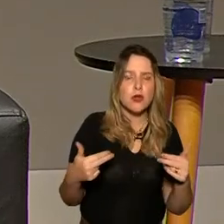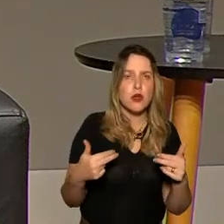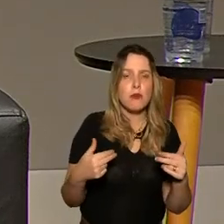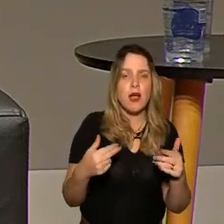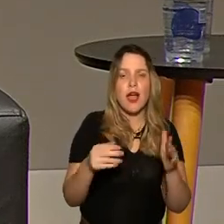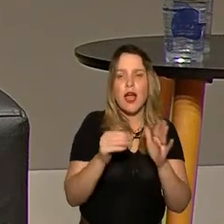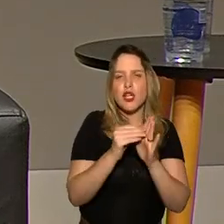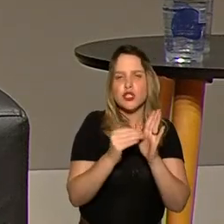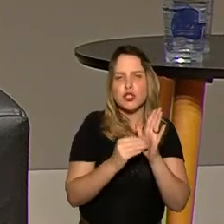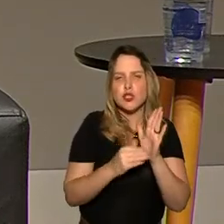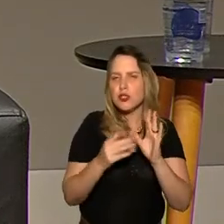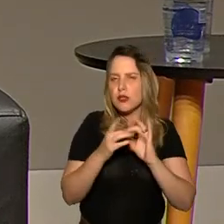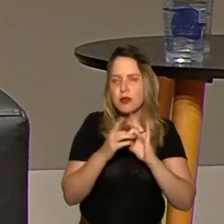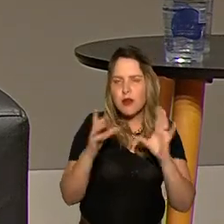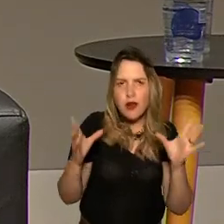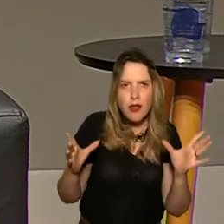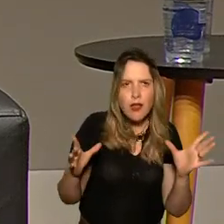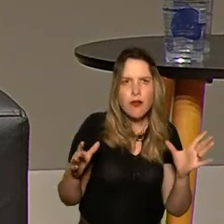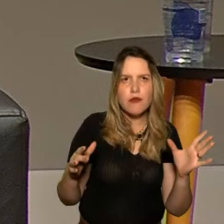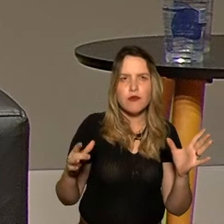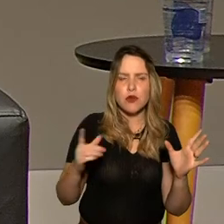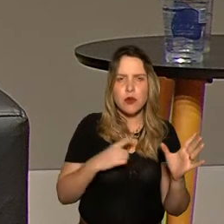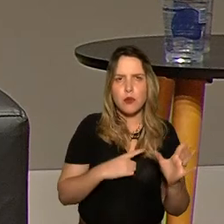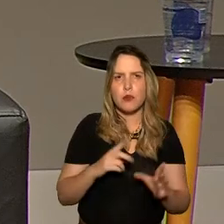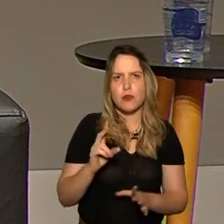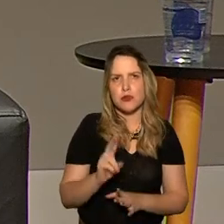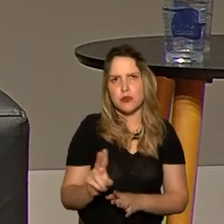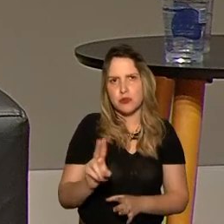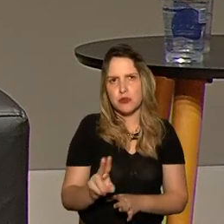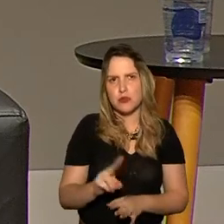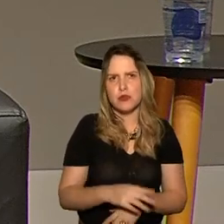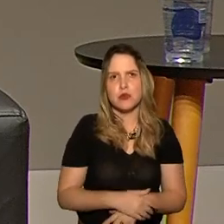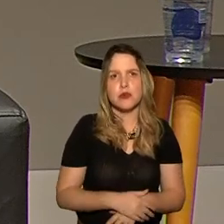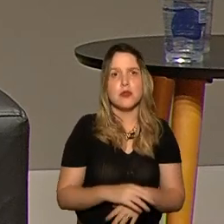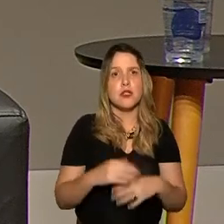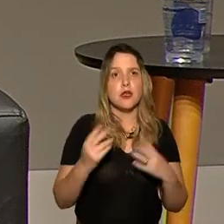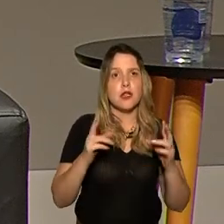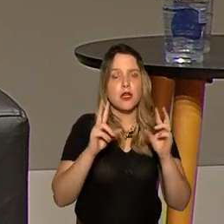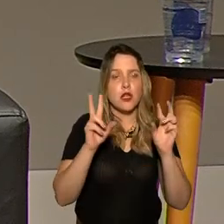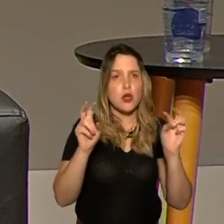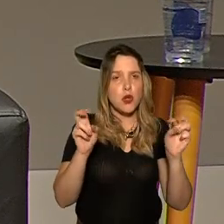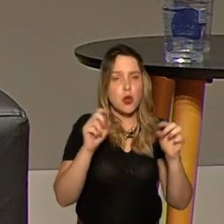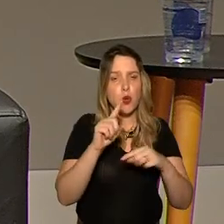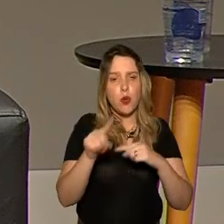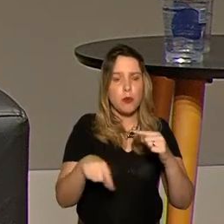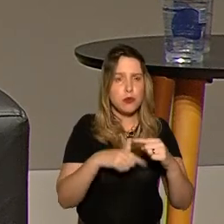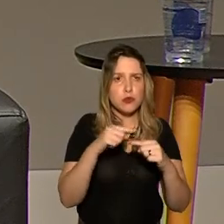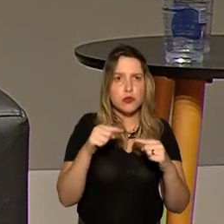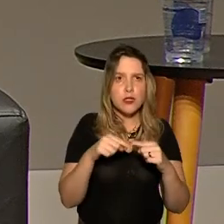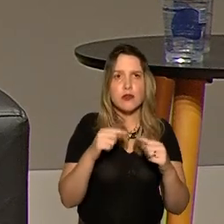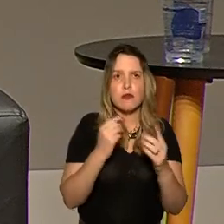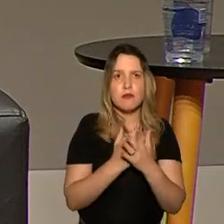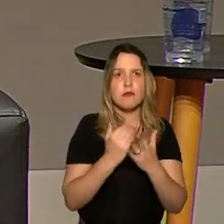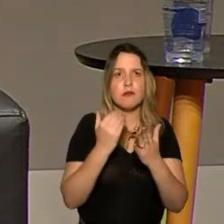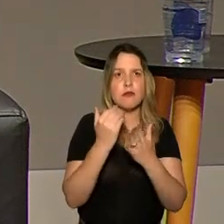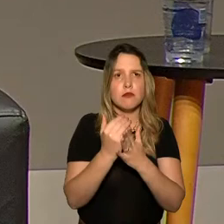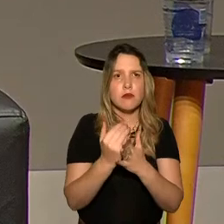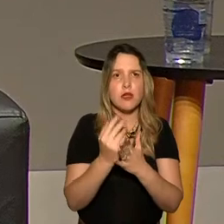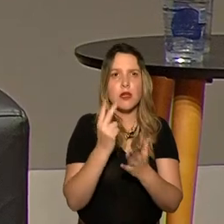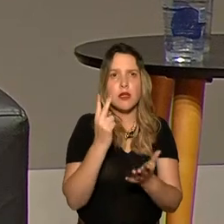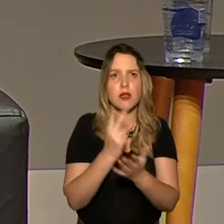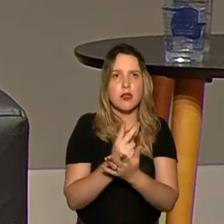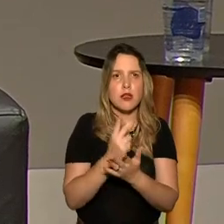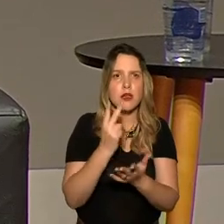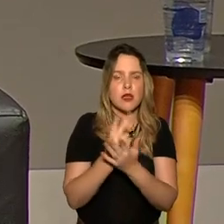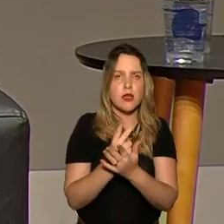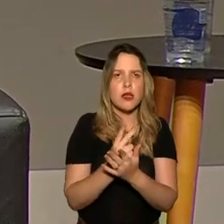prévia que possa ser constituído junto com aquele grupo né então eu enxergo Mais do Mesmo menos no que